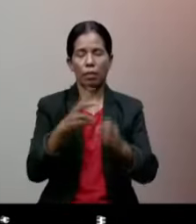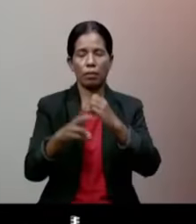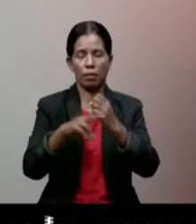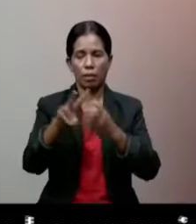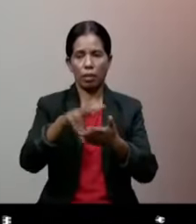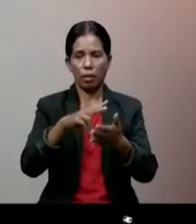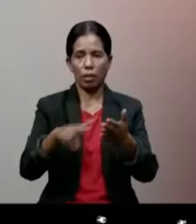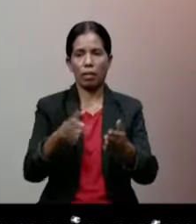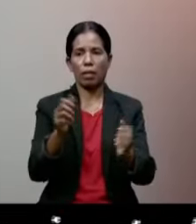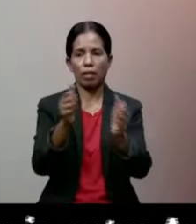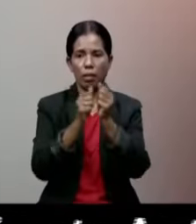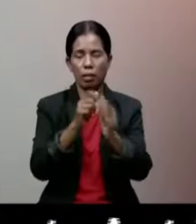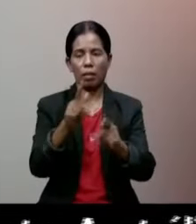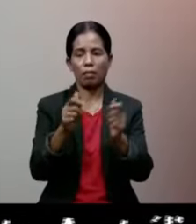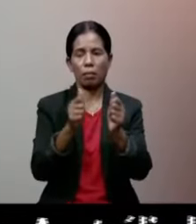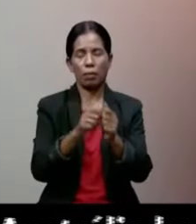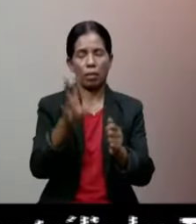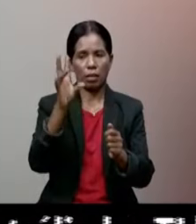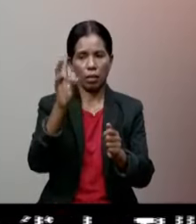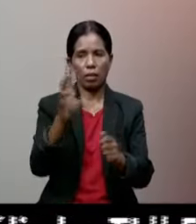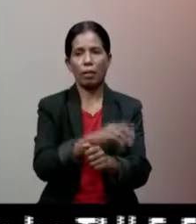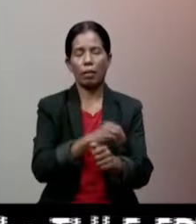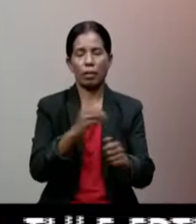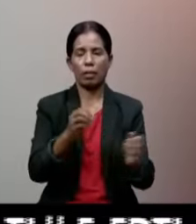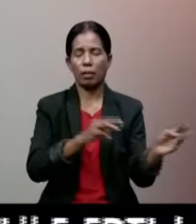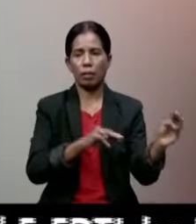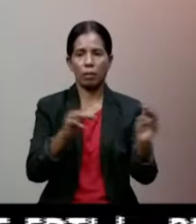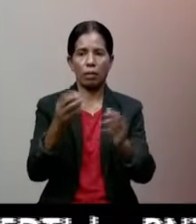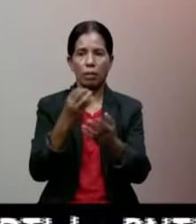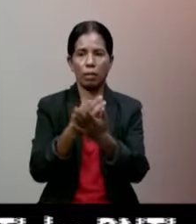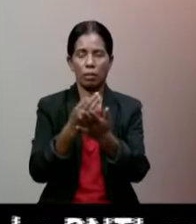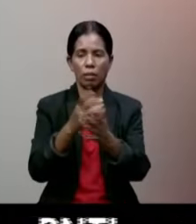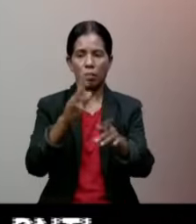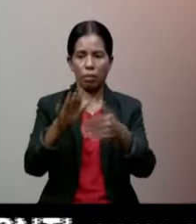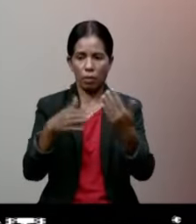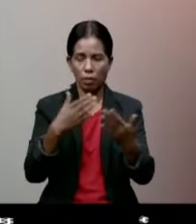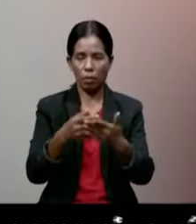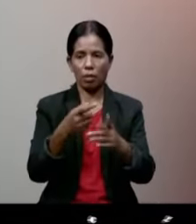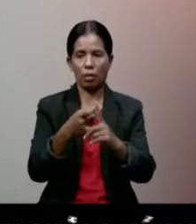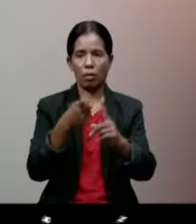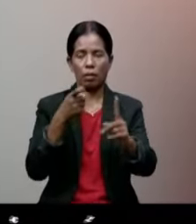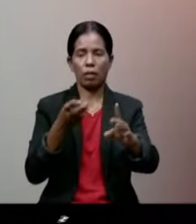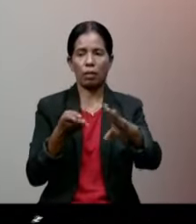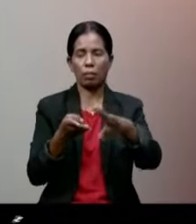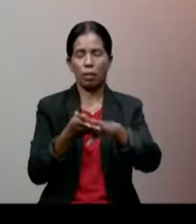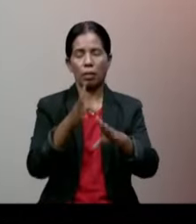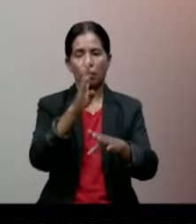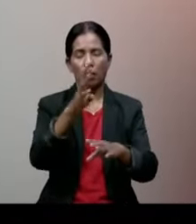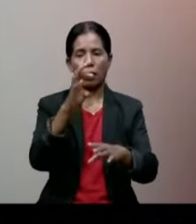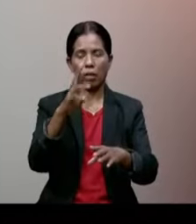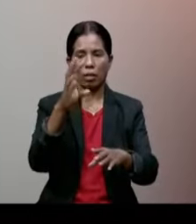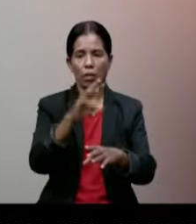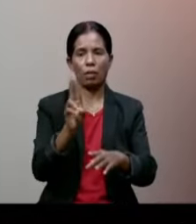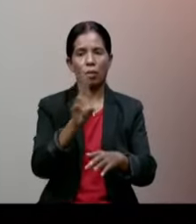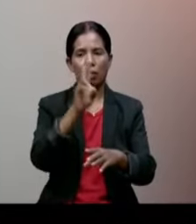caso online ne hamutuk ema na inhitu, nebe durante ne transfere osam ba autor sira ne li husi banco beri, no autor sira